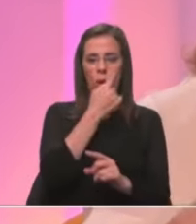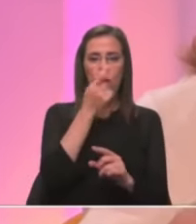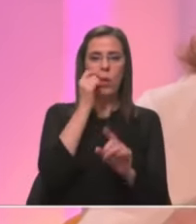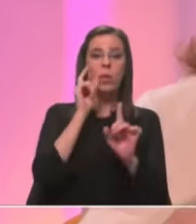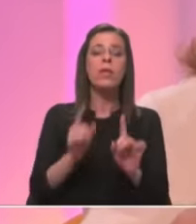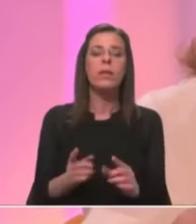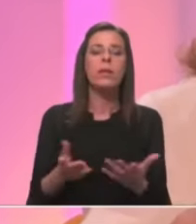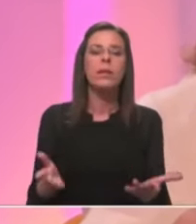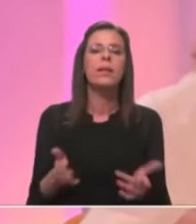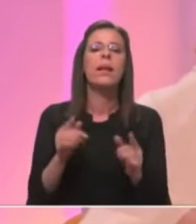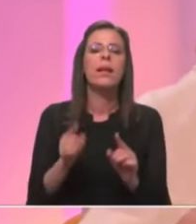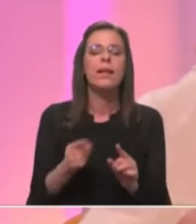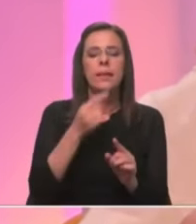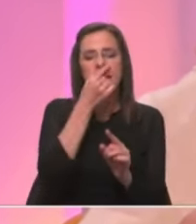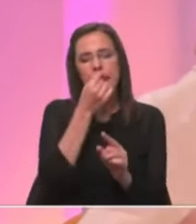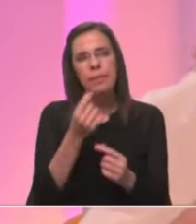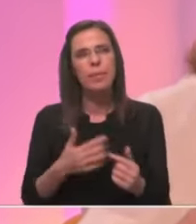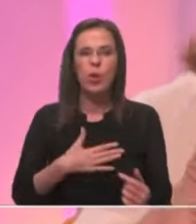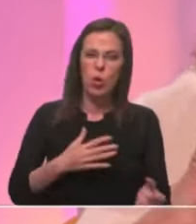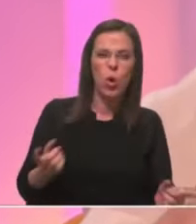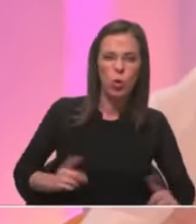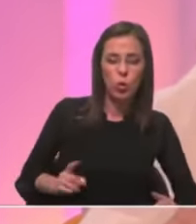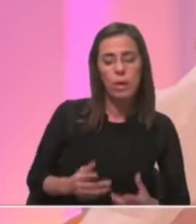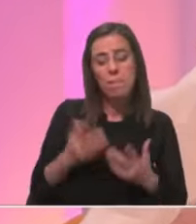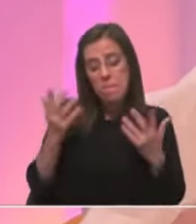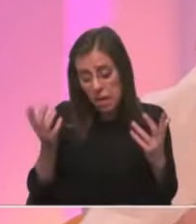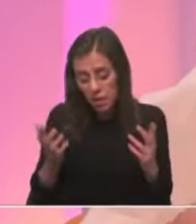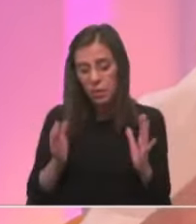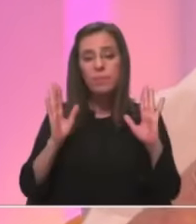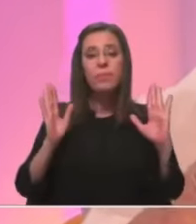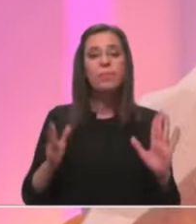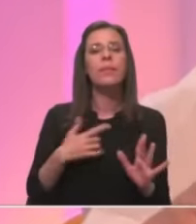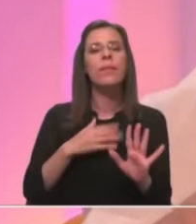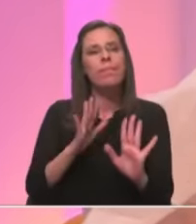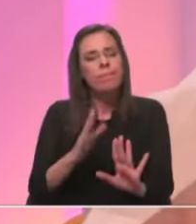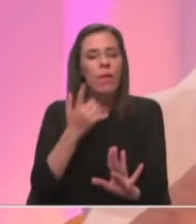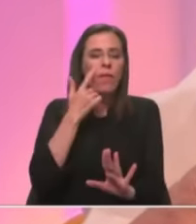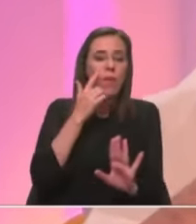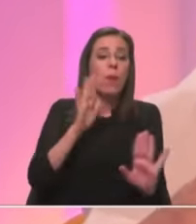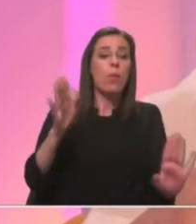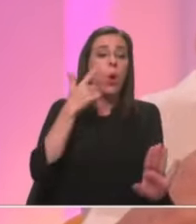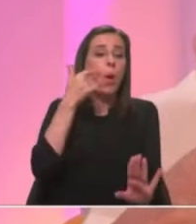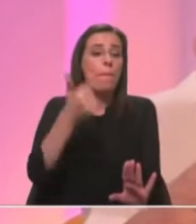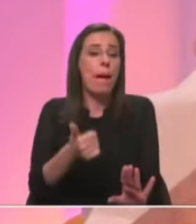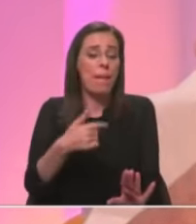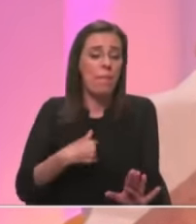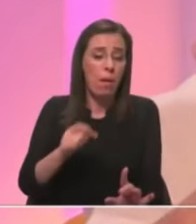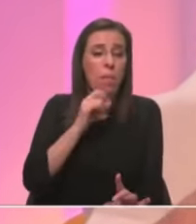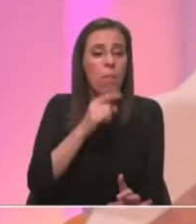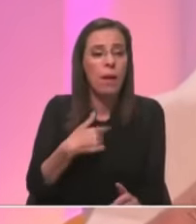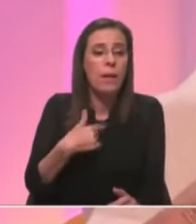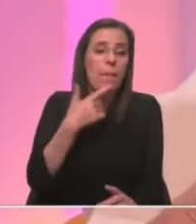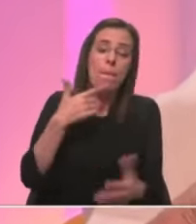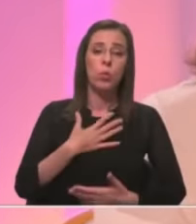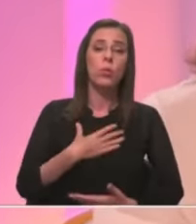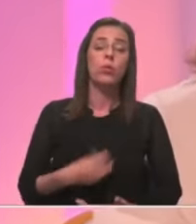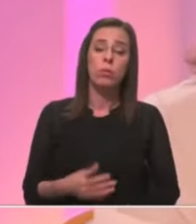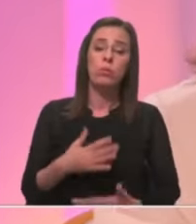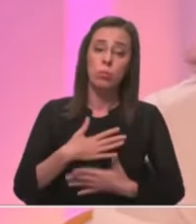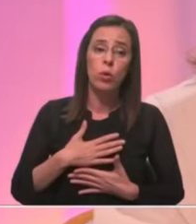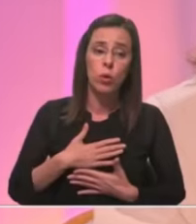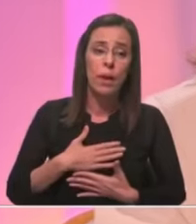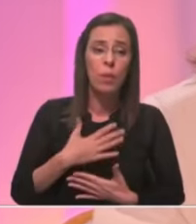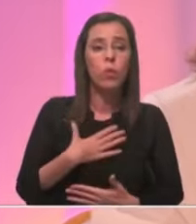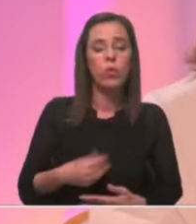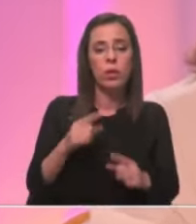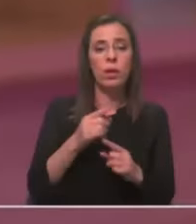homens e aí não gostei muito mas então tenho que dar o benefício da dúvida porque eu não conheço e posso estar a fazer a leitura errada não é os meus amigos